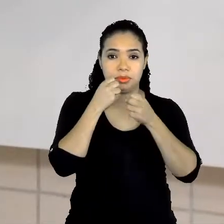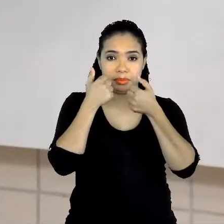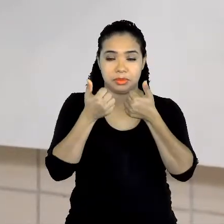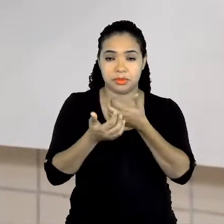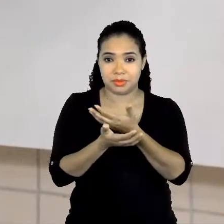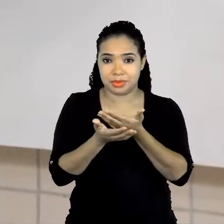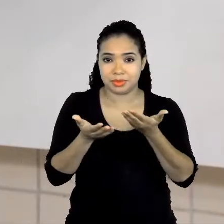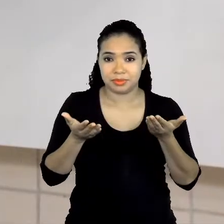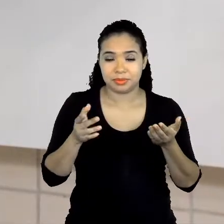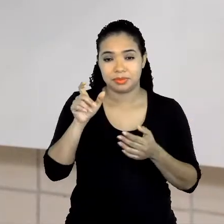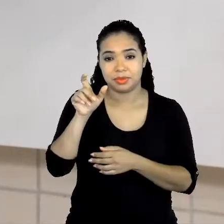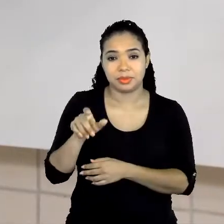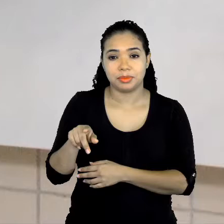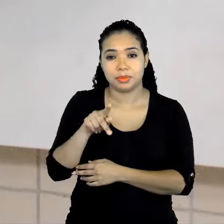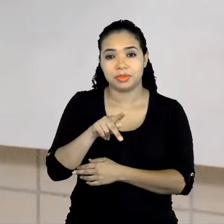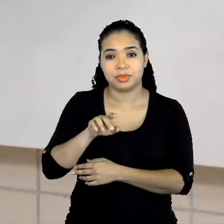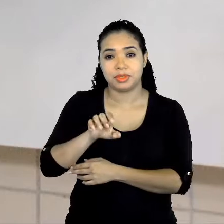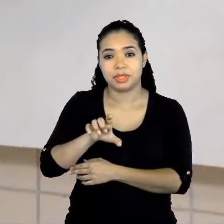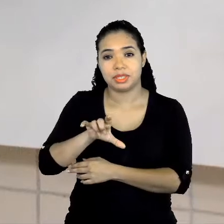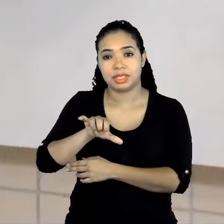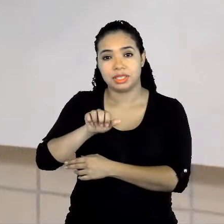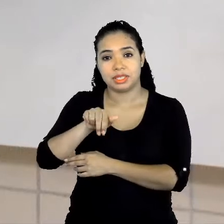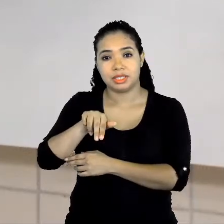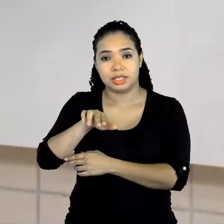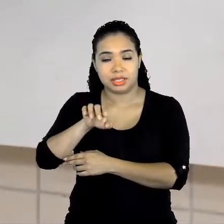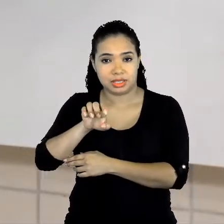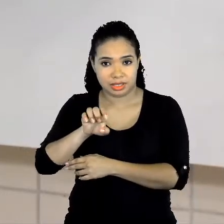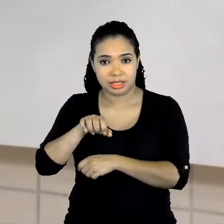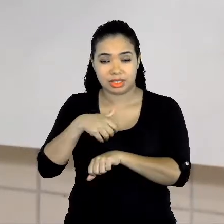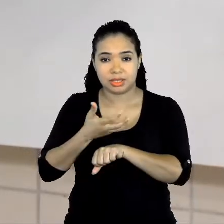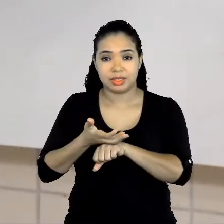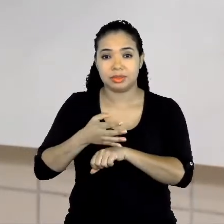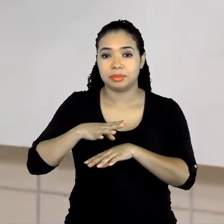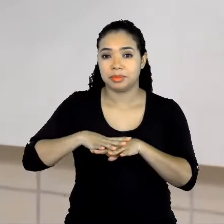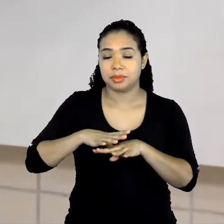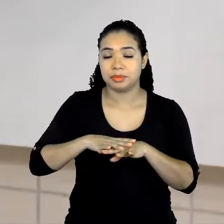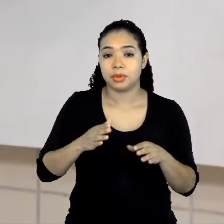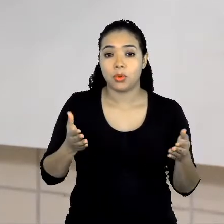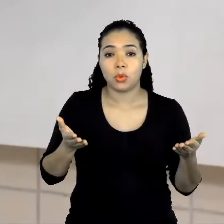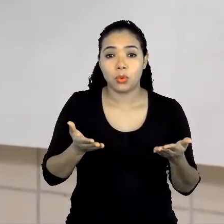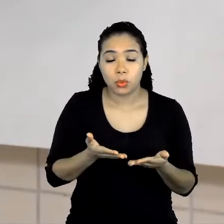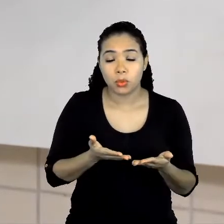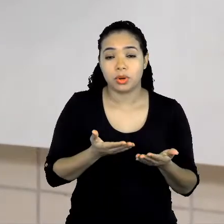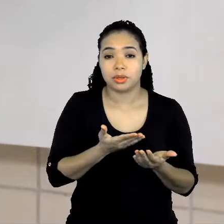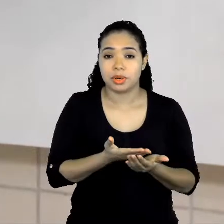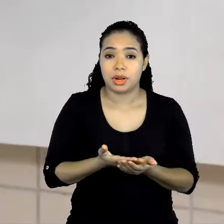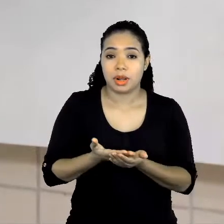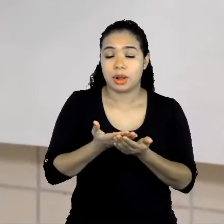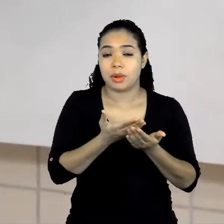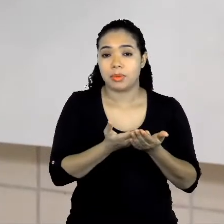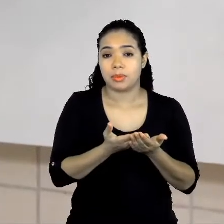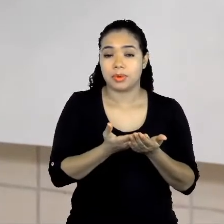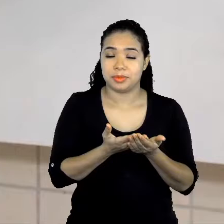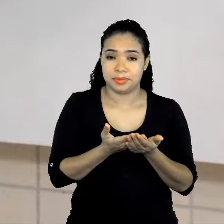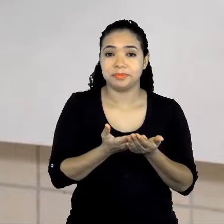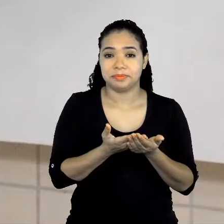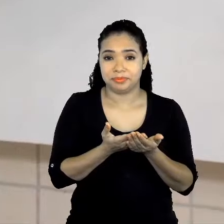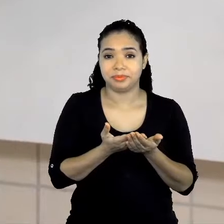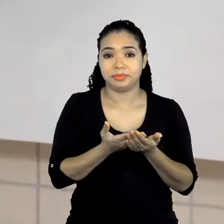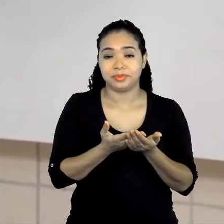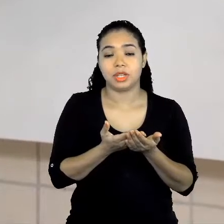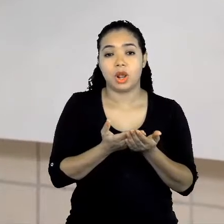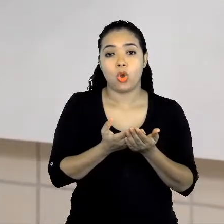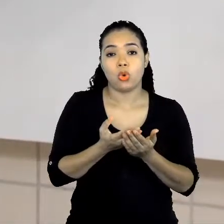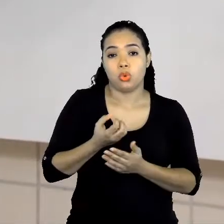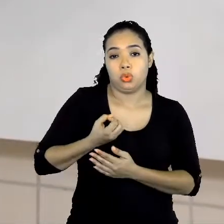bem com vocês? Eu sou a professora Eliane Cristina, de Matemática. Hoje, a nossa aula vai ser colocar os